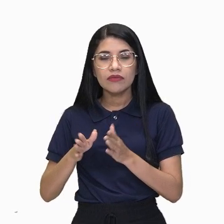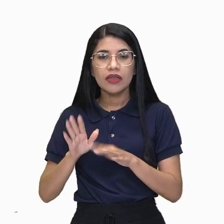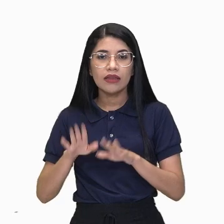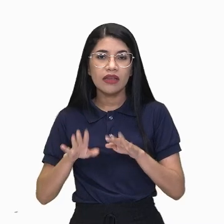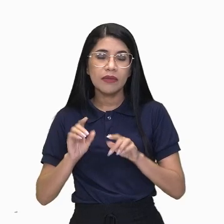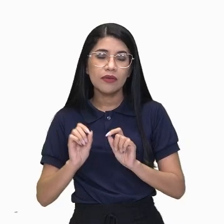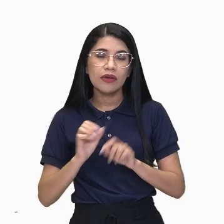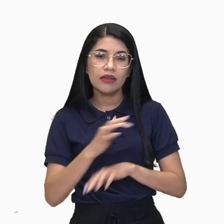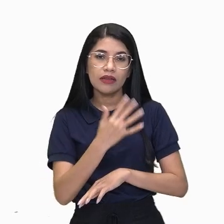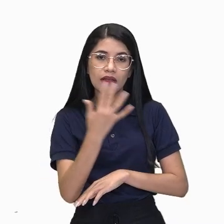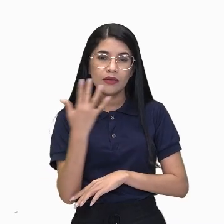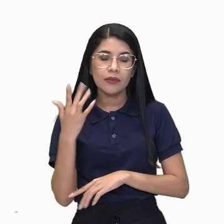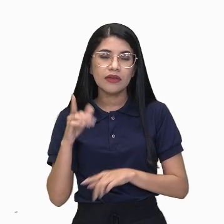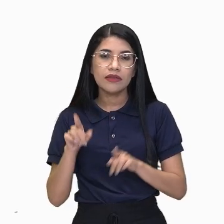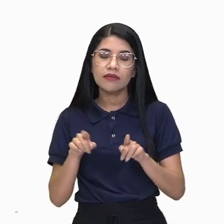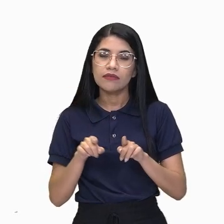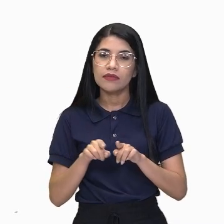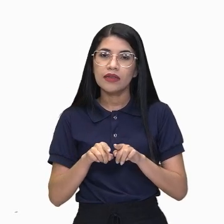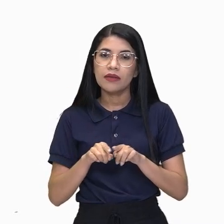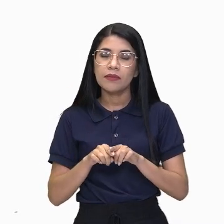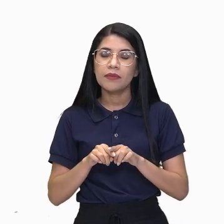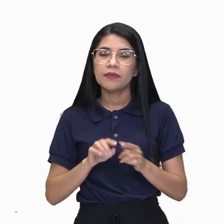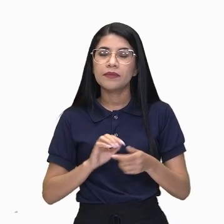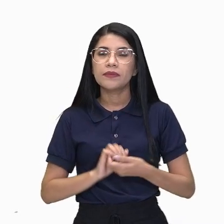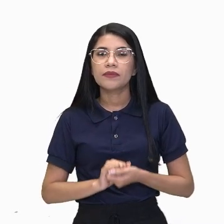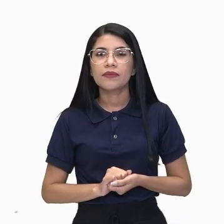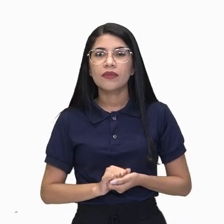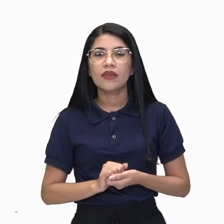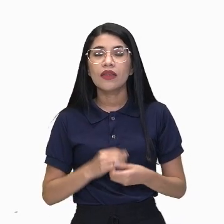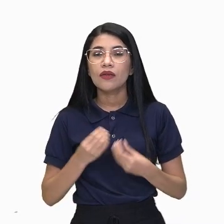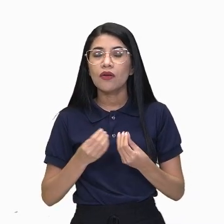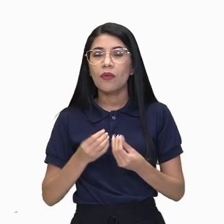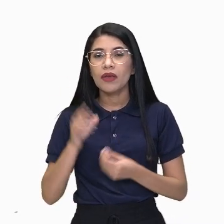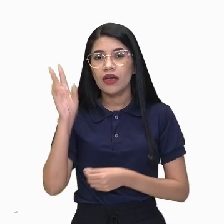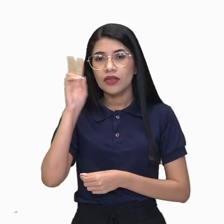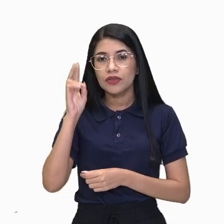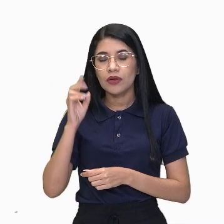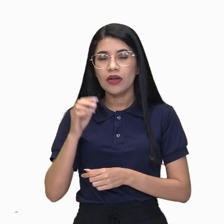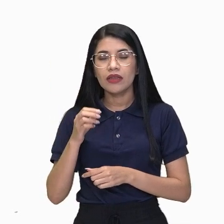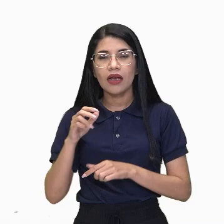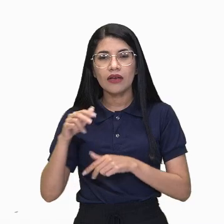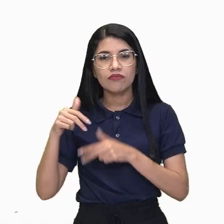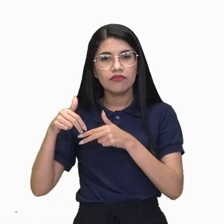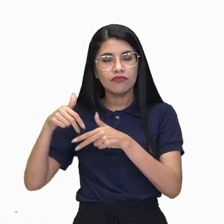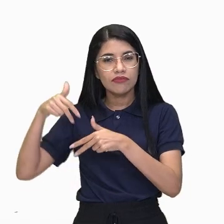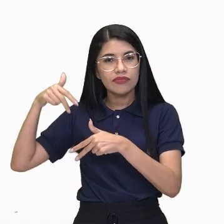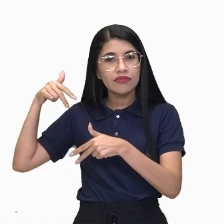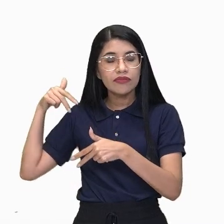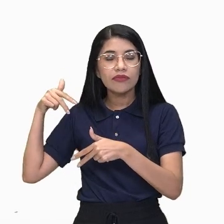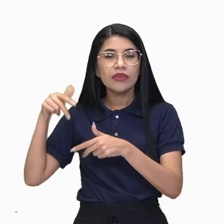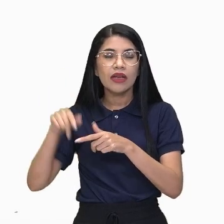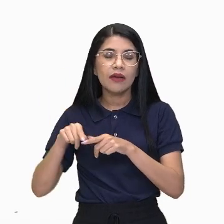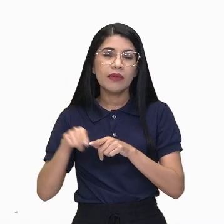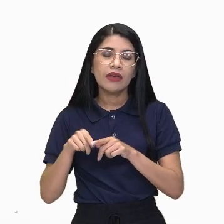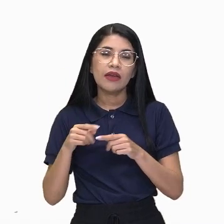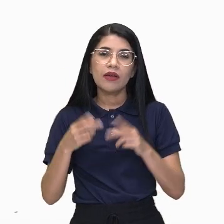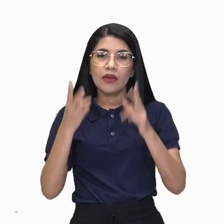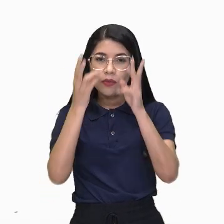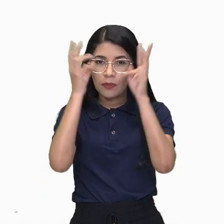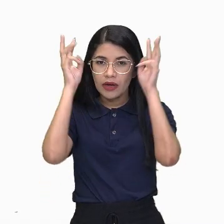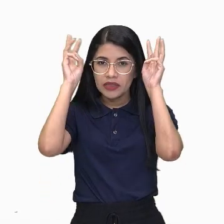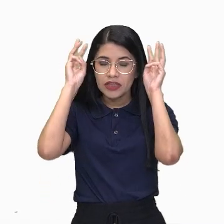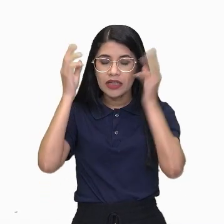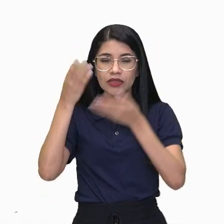né? E também a questão da história dos ancestrais, que eles, né, os pajés, eles se comunicam, né? Então eles